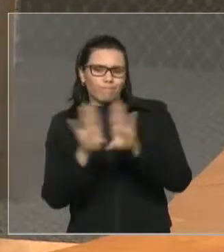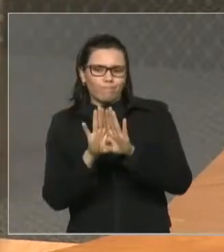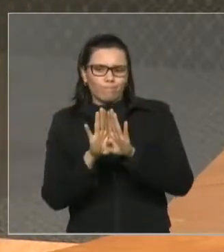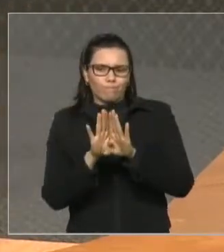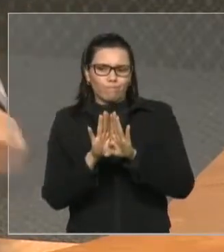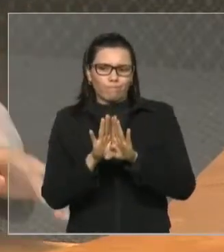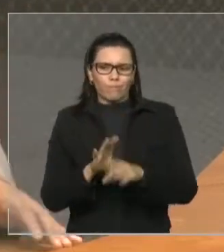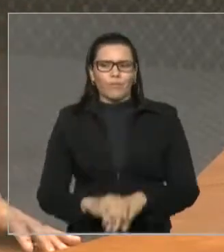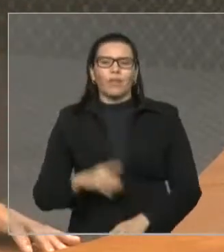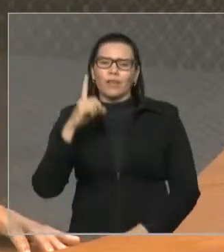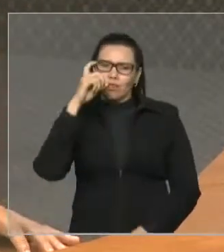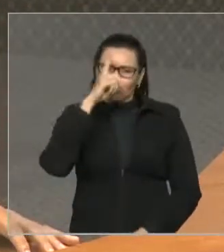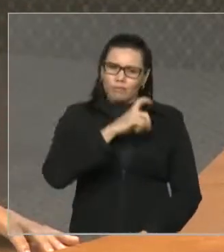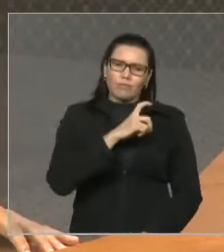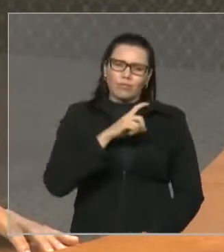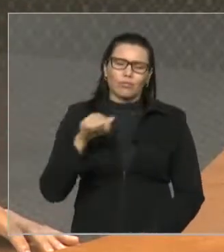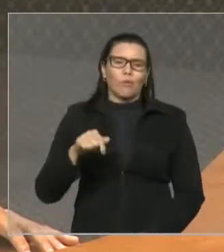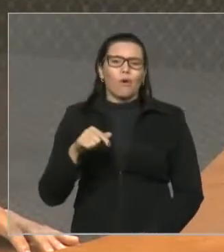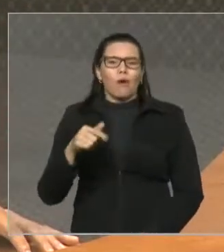são absorvidos por outra empresa.